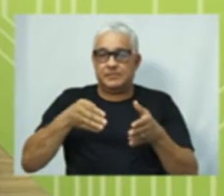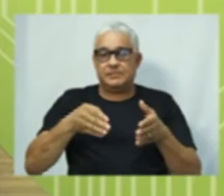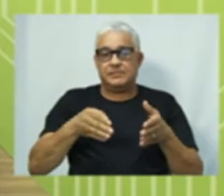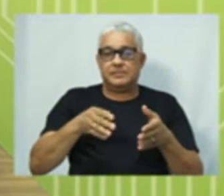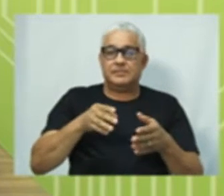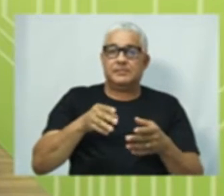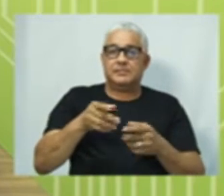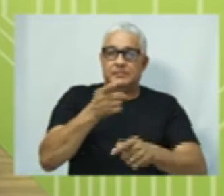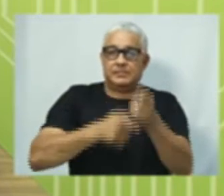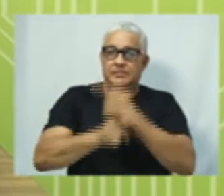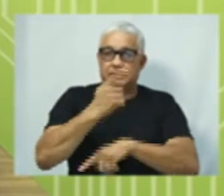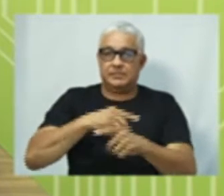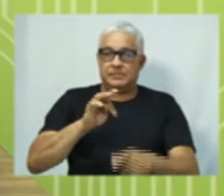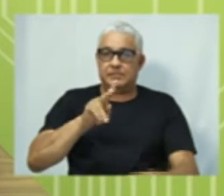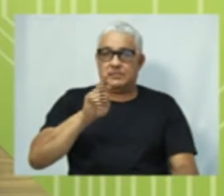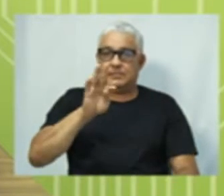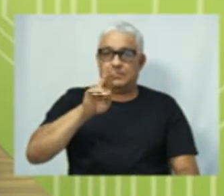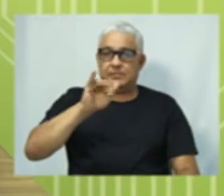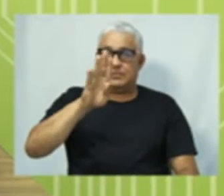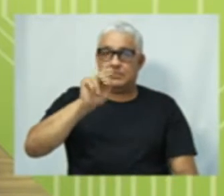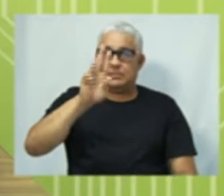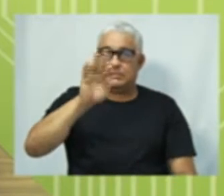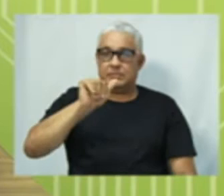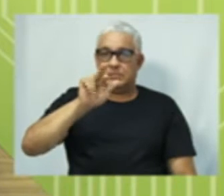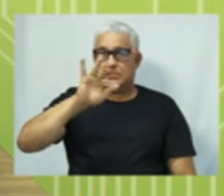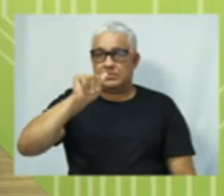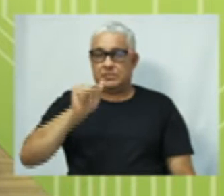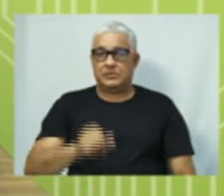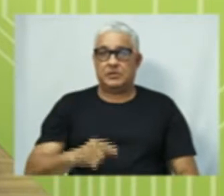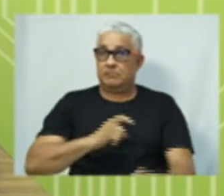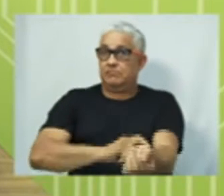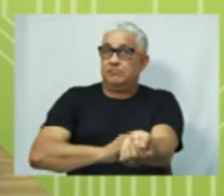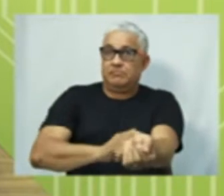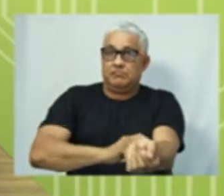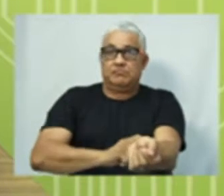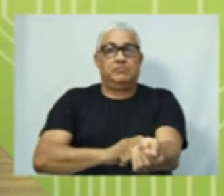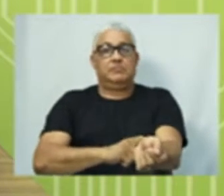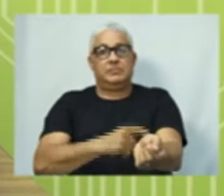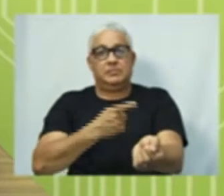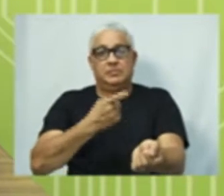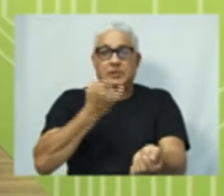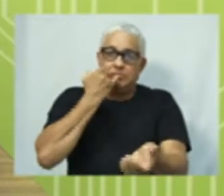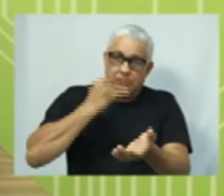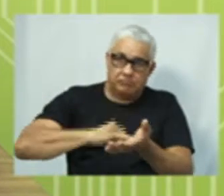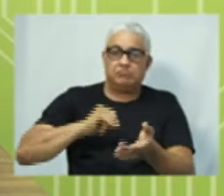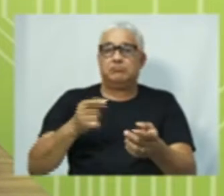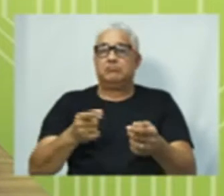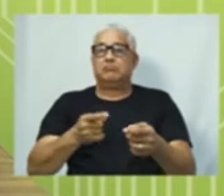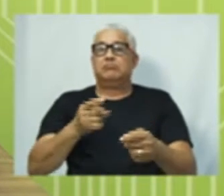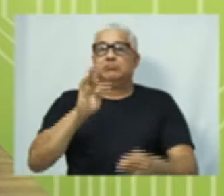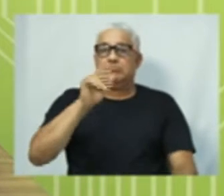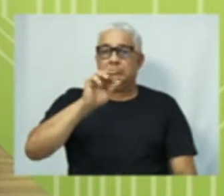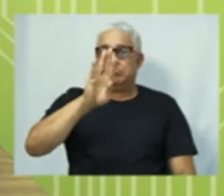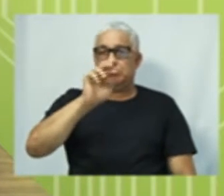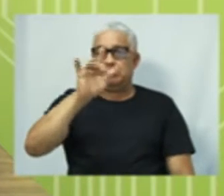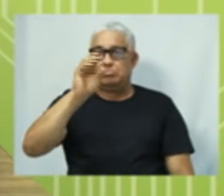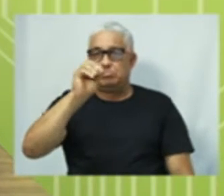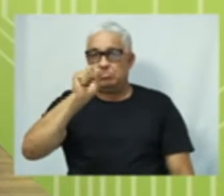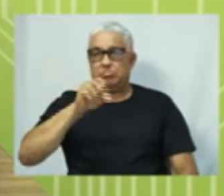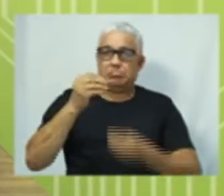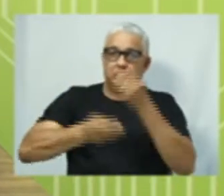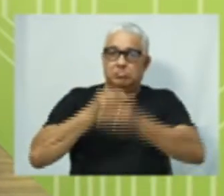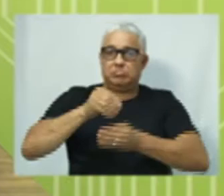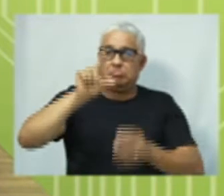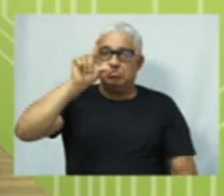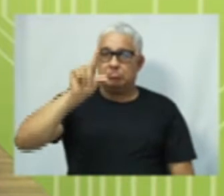Gestão tributária, ó, já começo como? Ficar nervoso, né? Tributos, impostos, e é isso aí, pessoal. Como que podemos